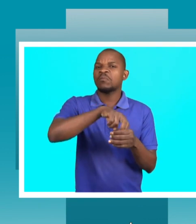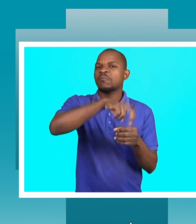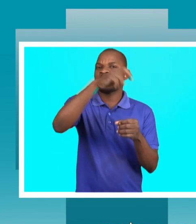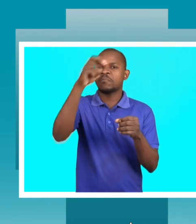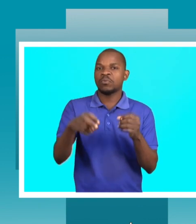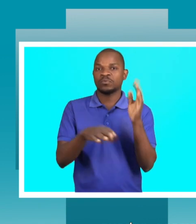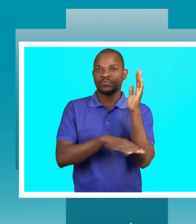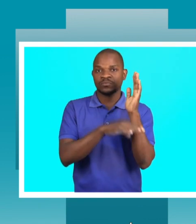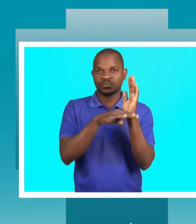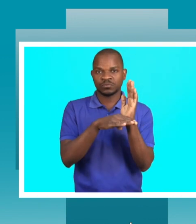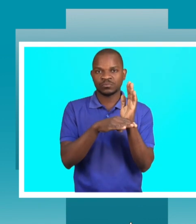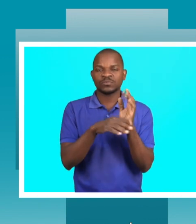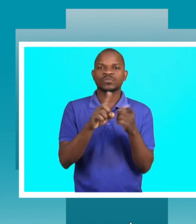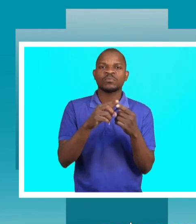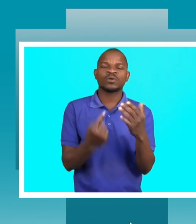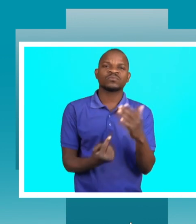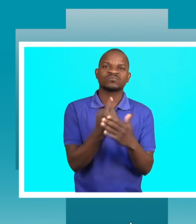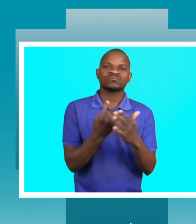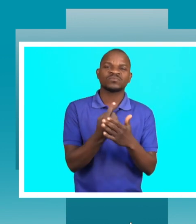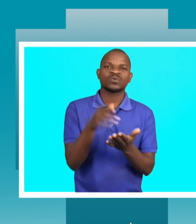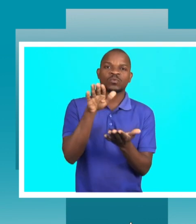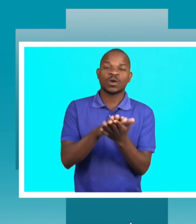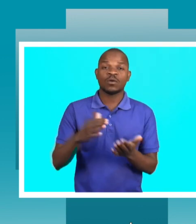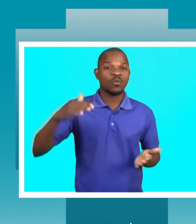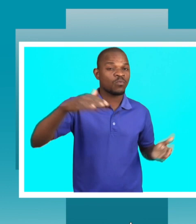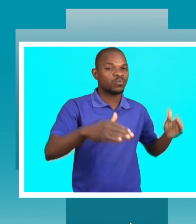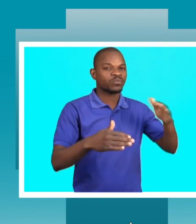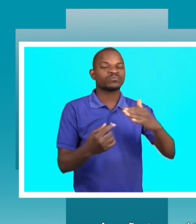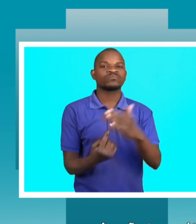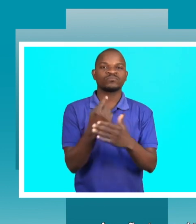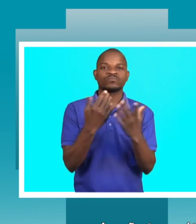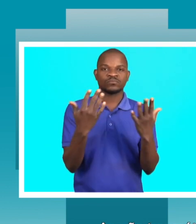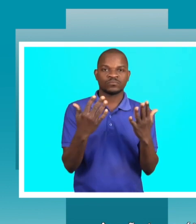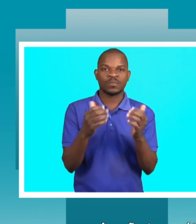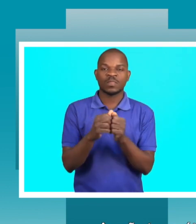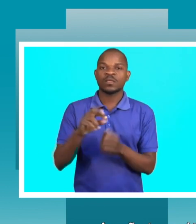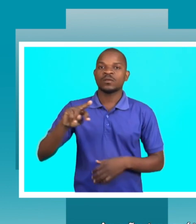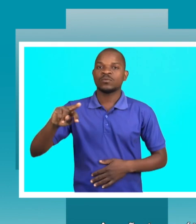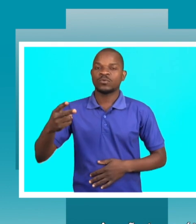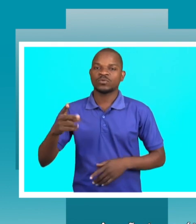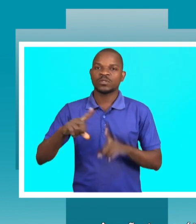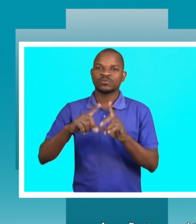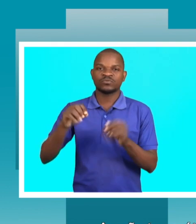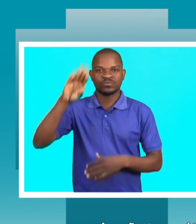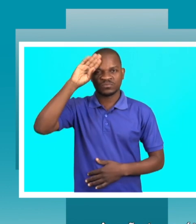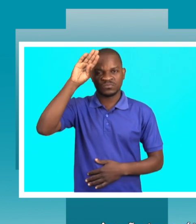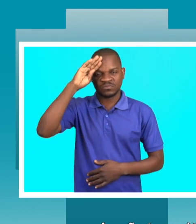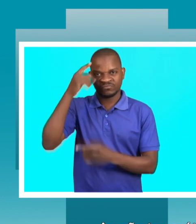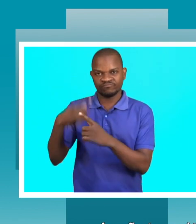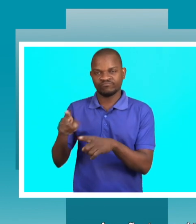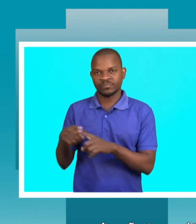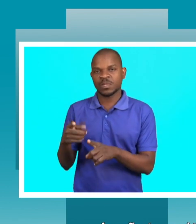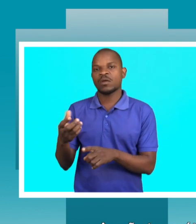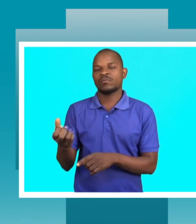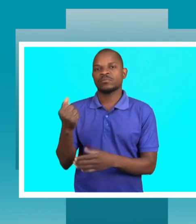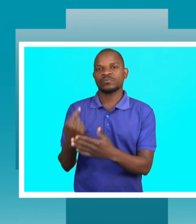ocorrem também muitas quedas nas piscinas. Essas são as traumáticas. As não traumáticas têm a ver com doença, tumores, infecções, malformação